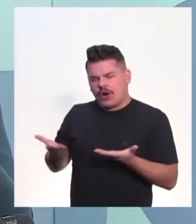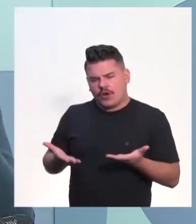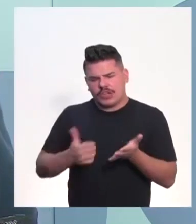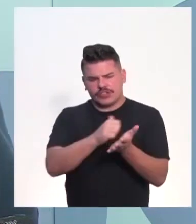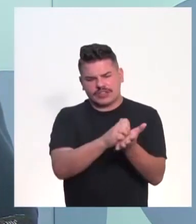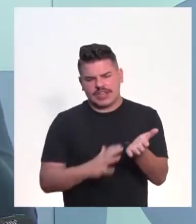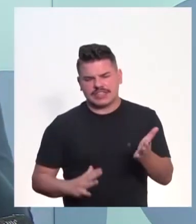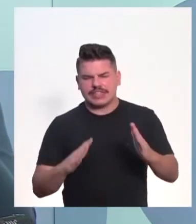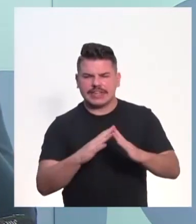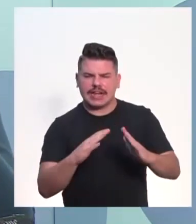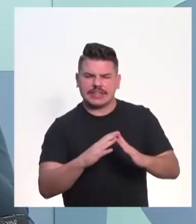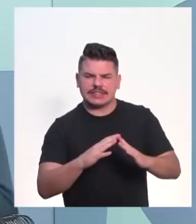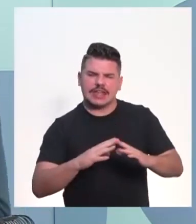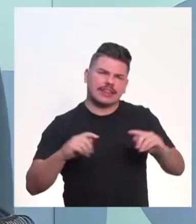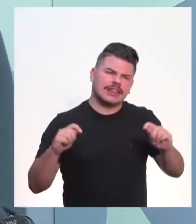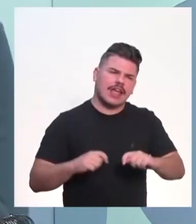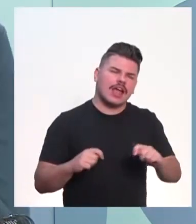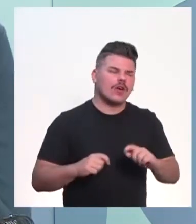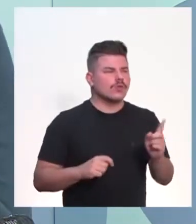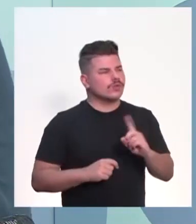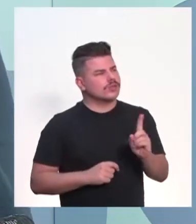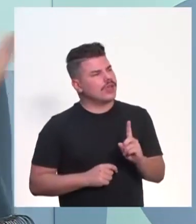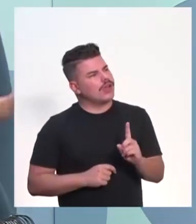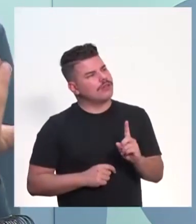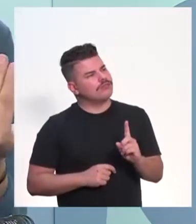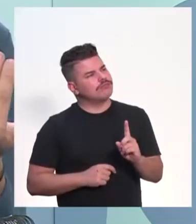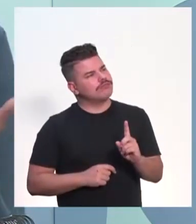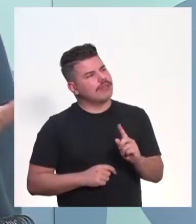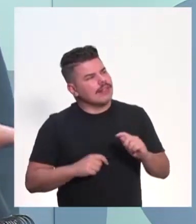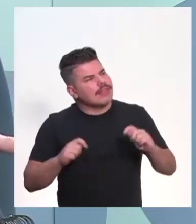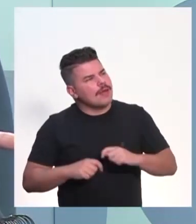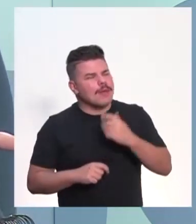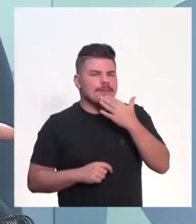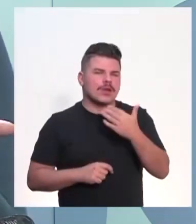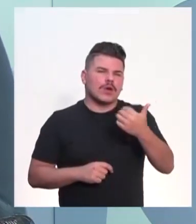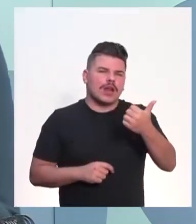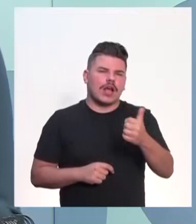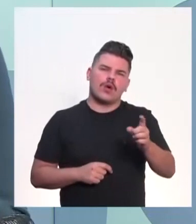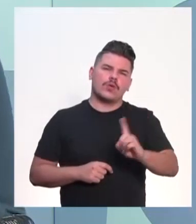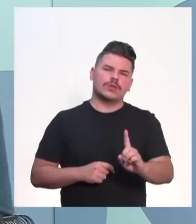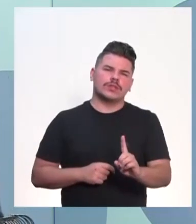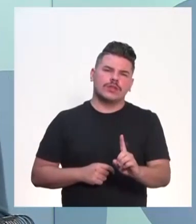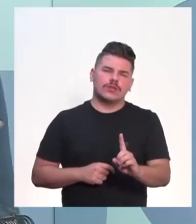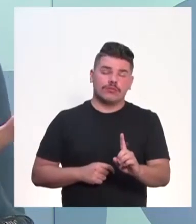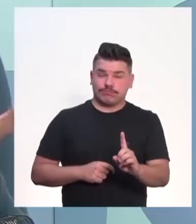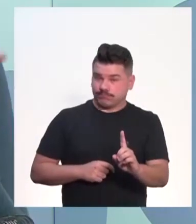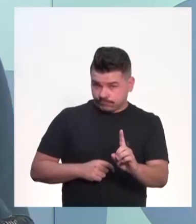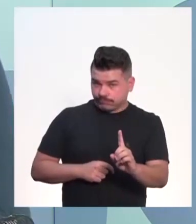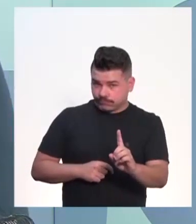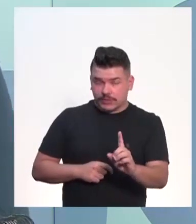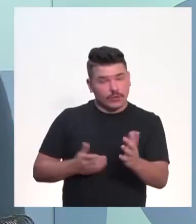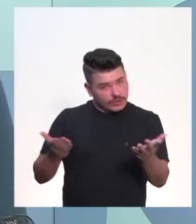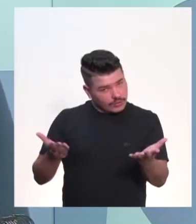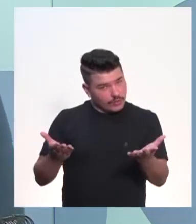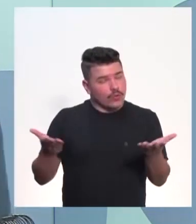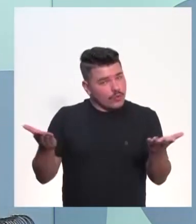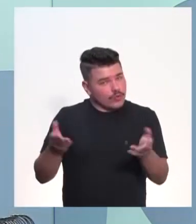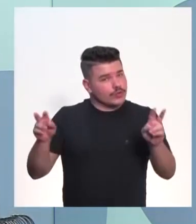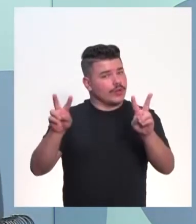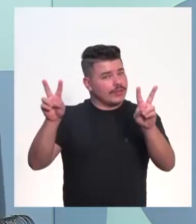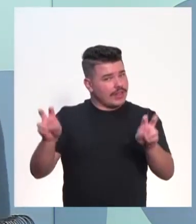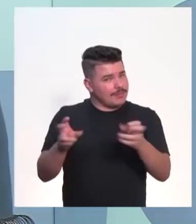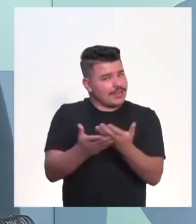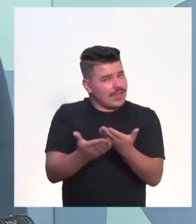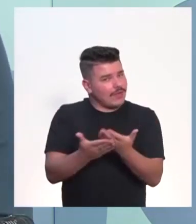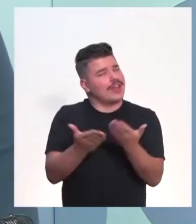coisa que a gente pode melhorar da forma como a gente vem estudando até aqui? Essa é a ideia da nossa aula